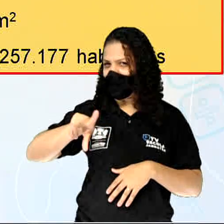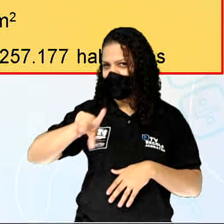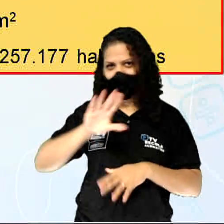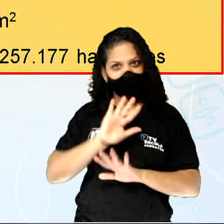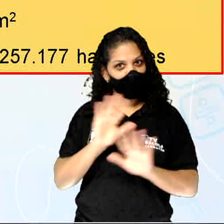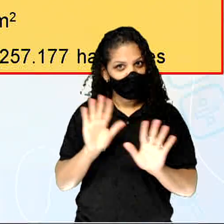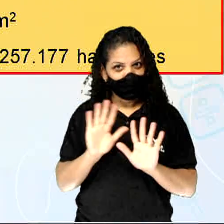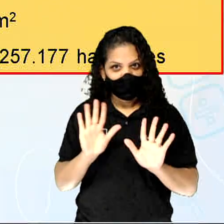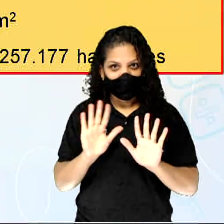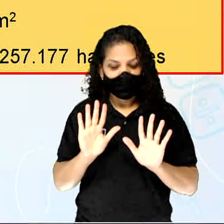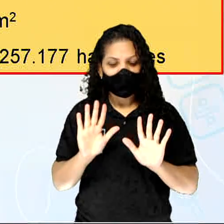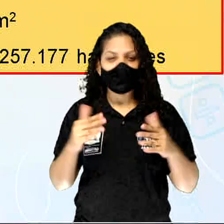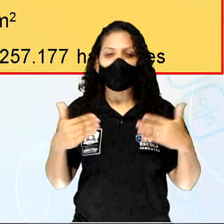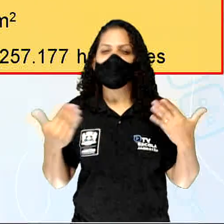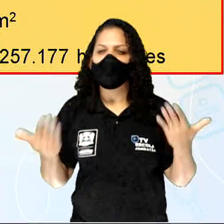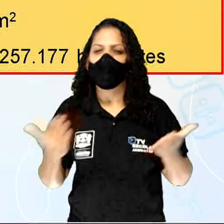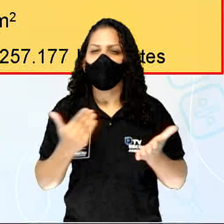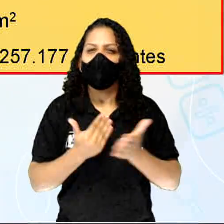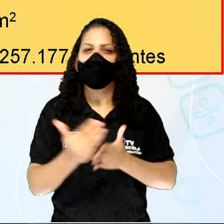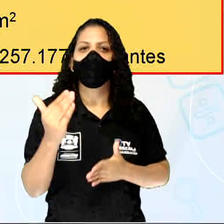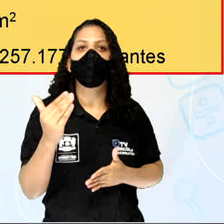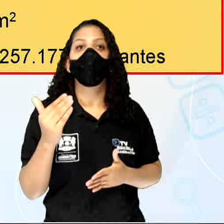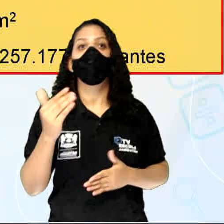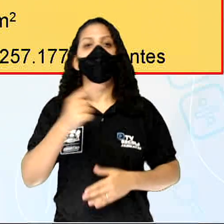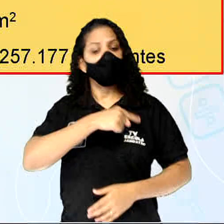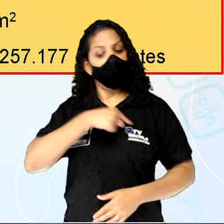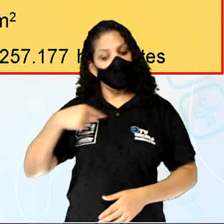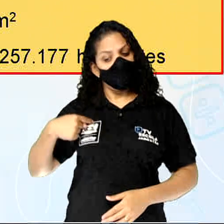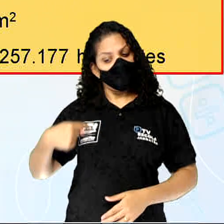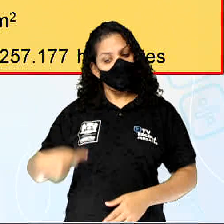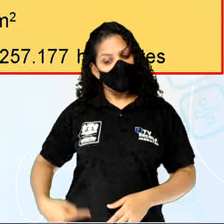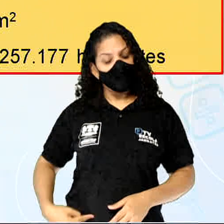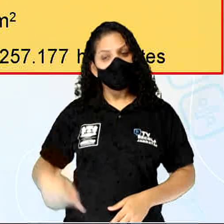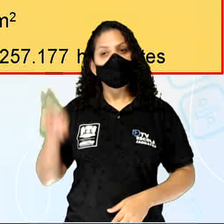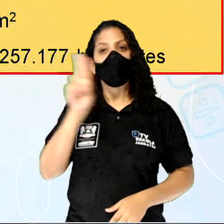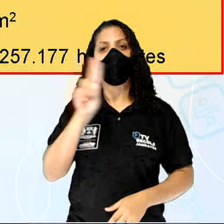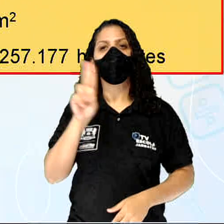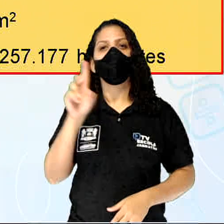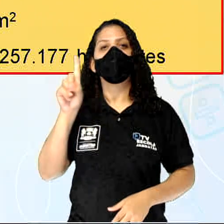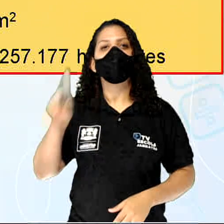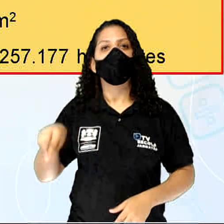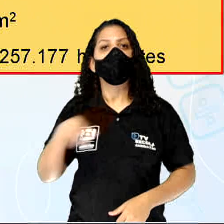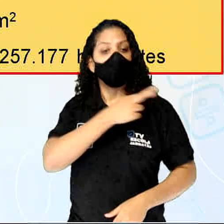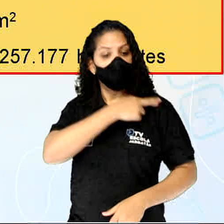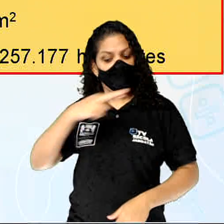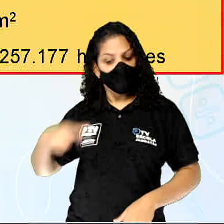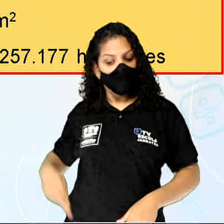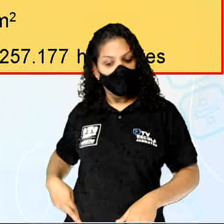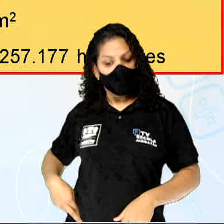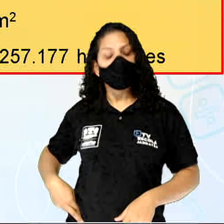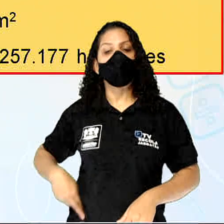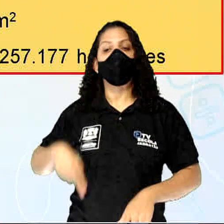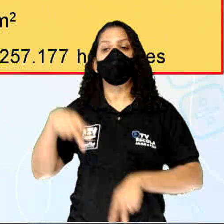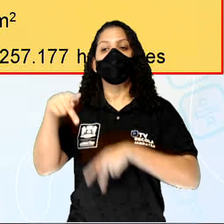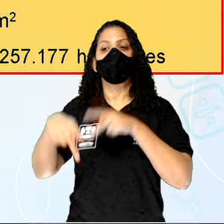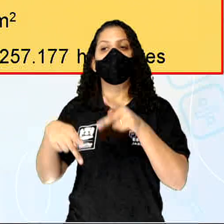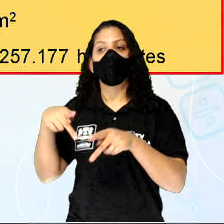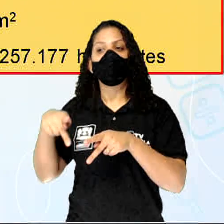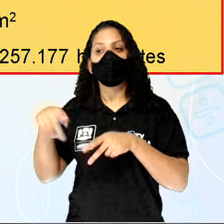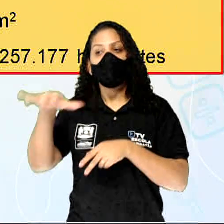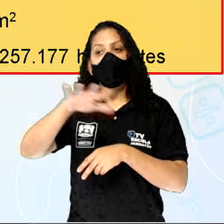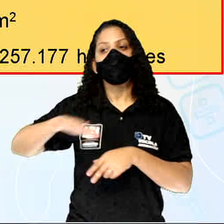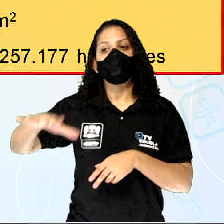A China, nome oficial, República Popular da China, tipo de